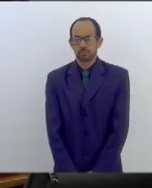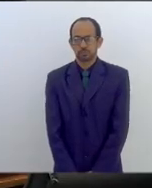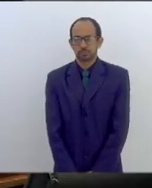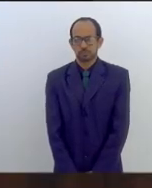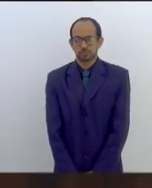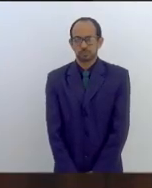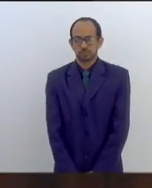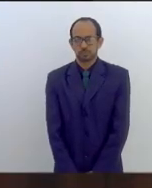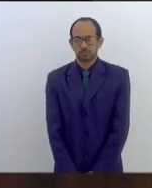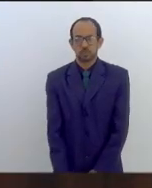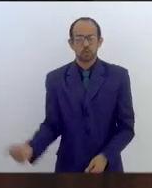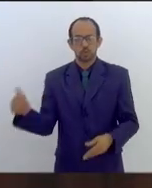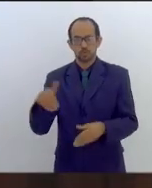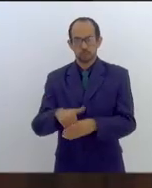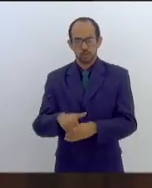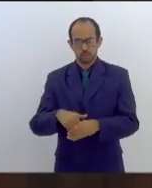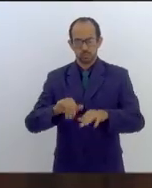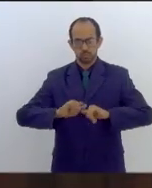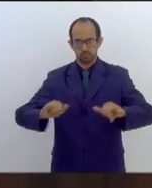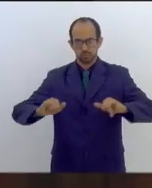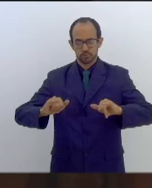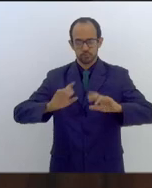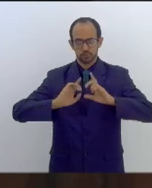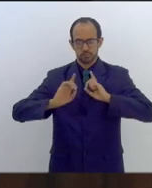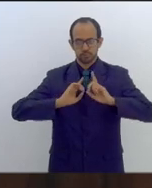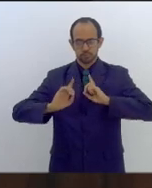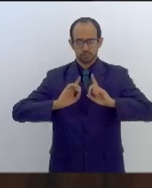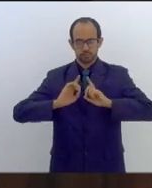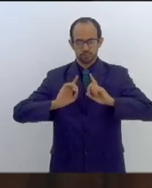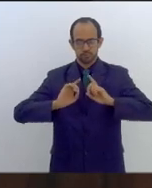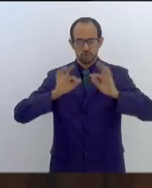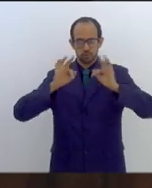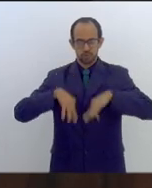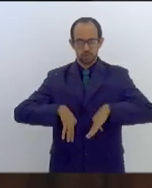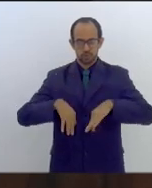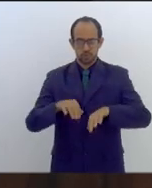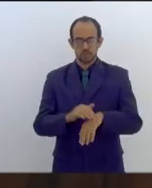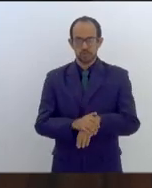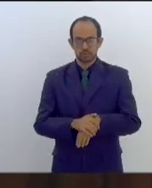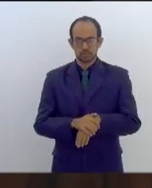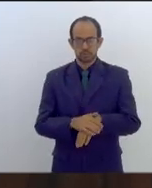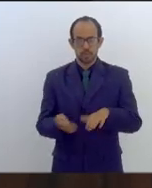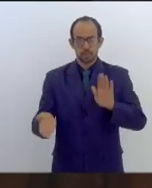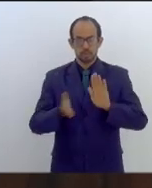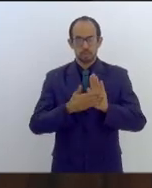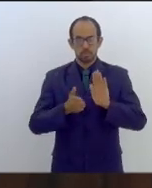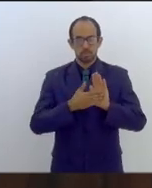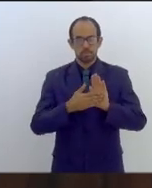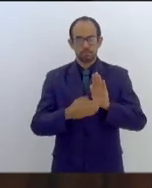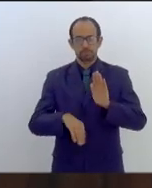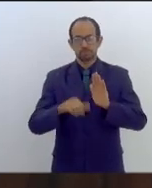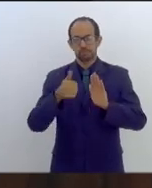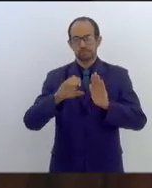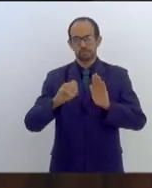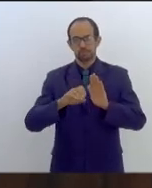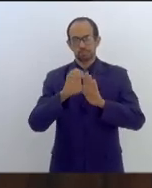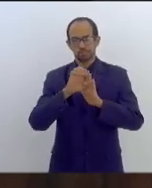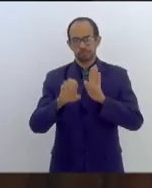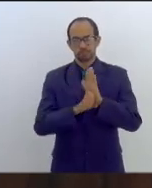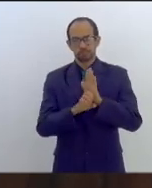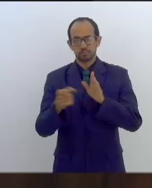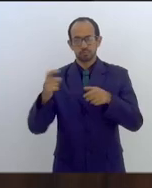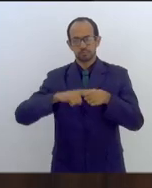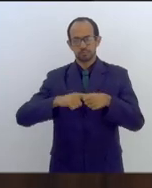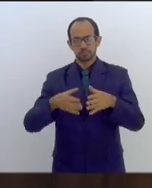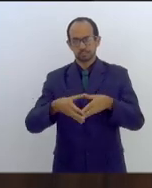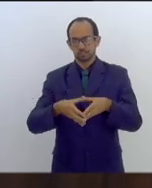Os pareceres emitidos em discussão. Não havendo quem queira discutir, encerrada a discussão, o presidente de proposta recebeu 10 emendas e retorna às comissões.